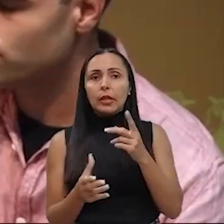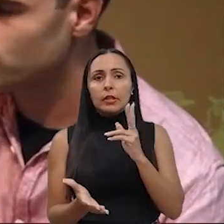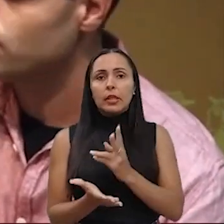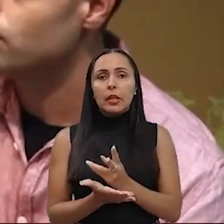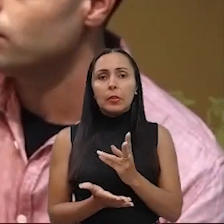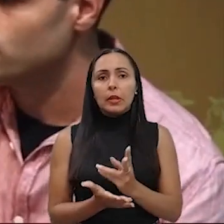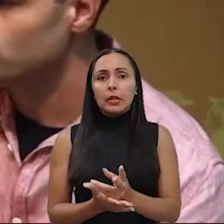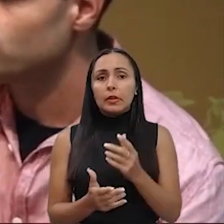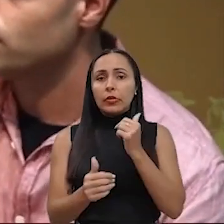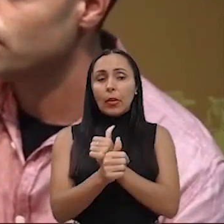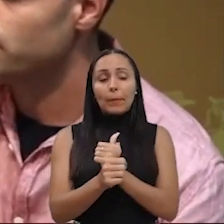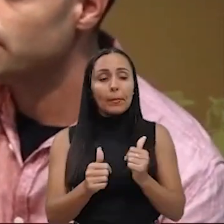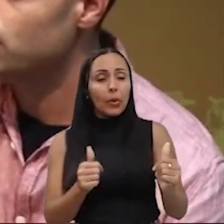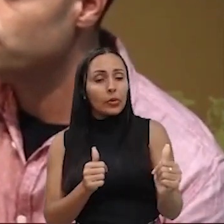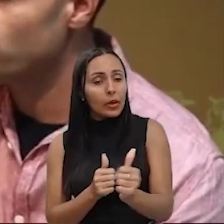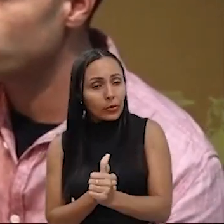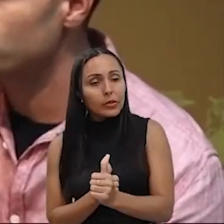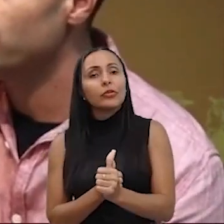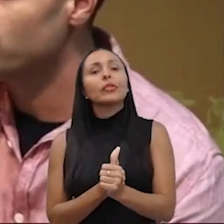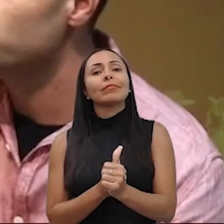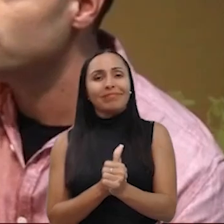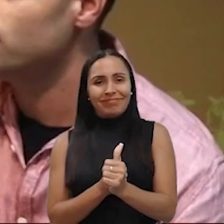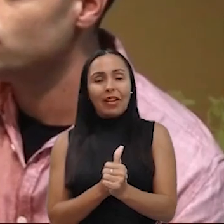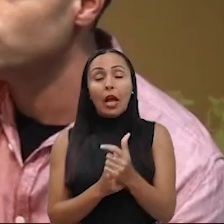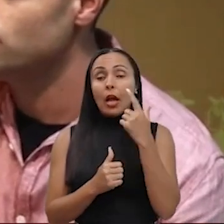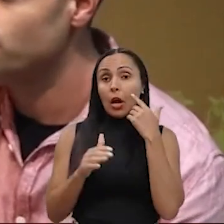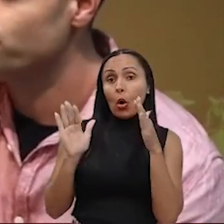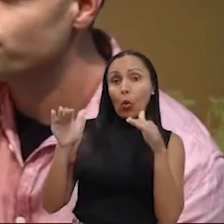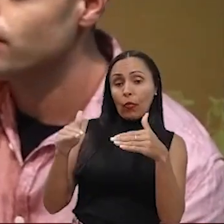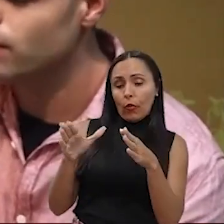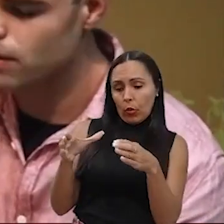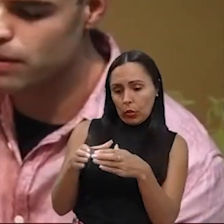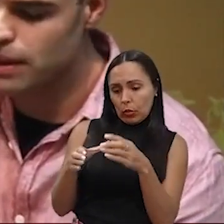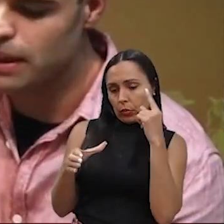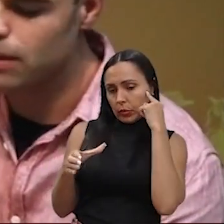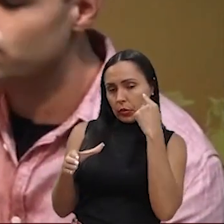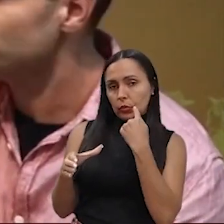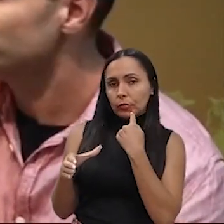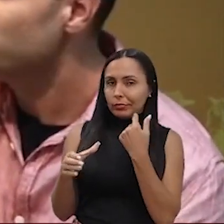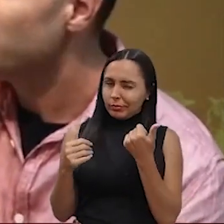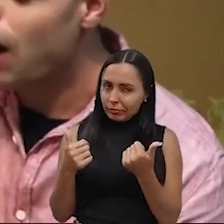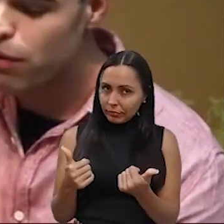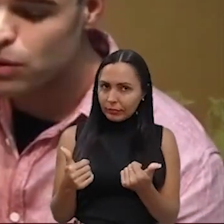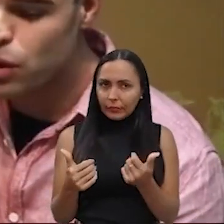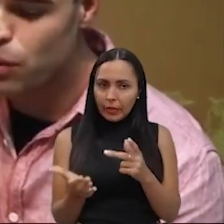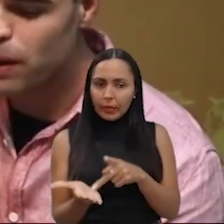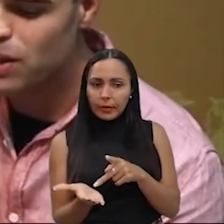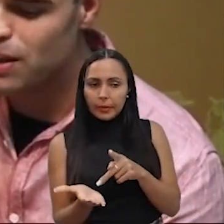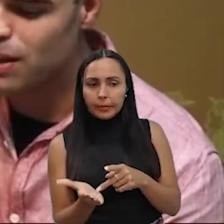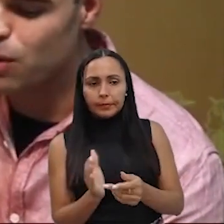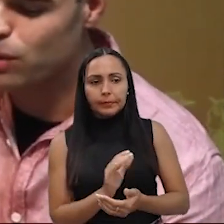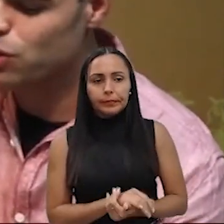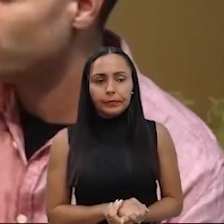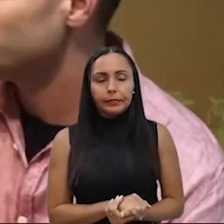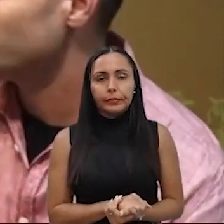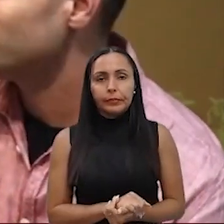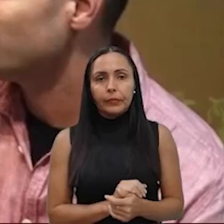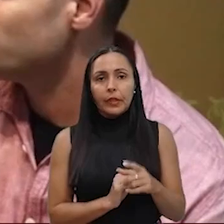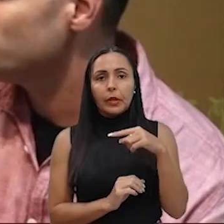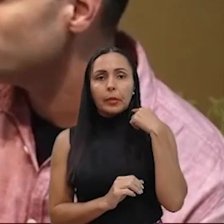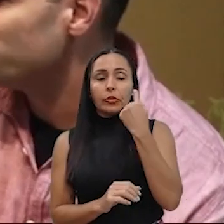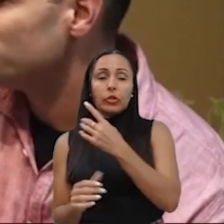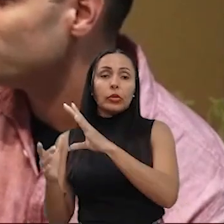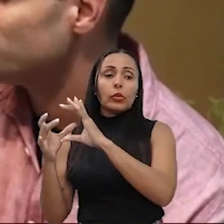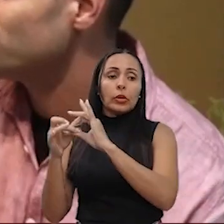protagonista e a beneficiária de tudo isso. É verdade, o foco é a comunidade surda, né? Sem dúvida, É sempre verdade, será. Álvaro. Álvaro, só para a gente contextualizar